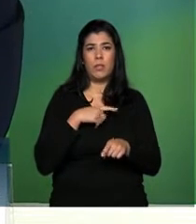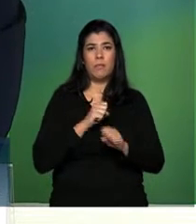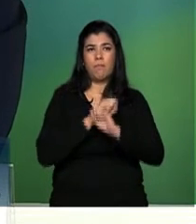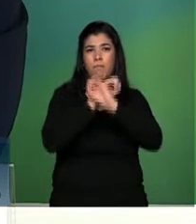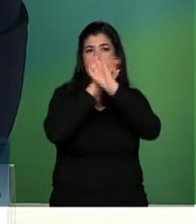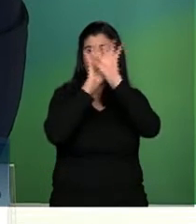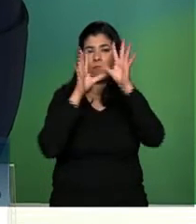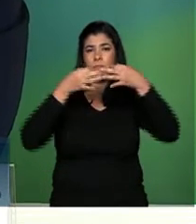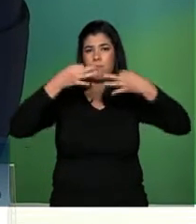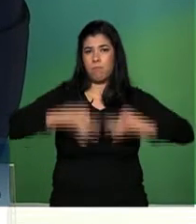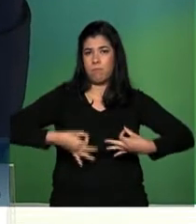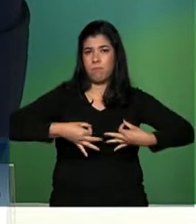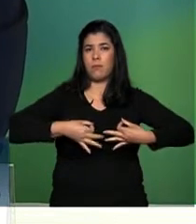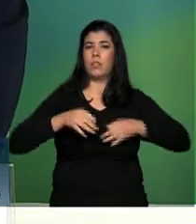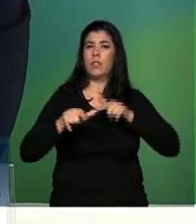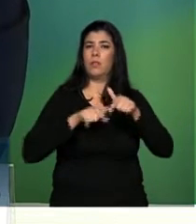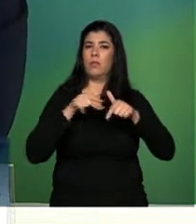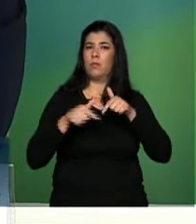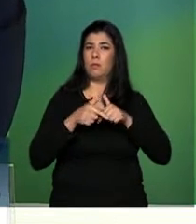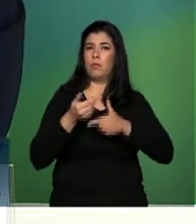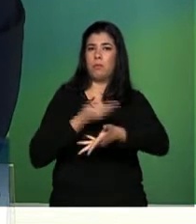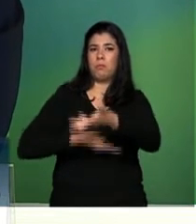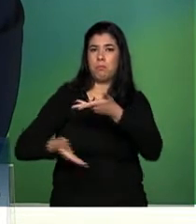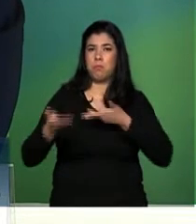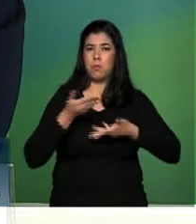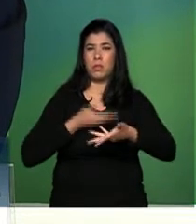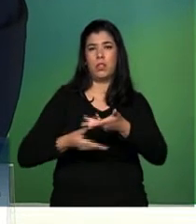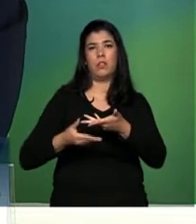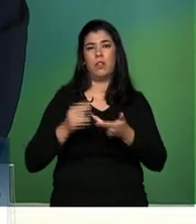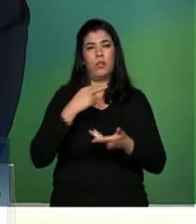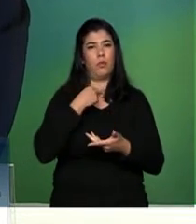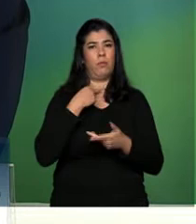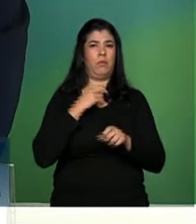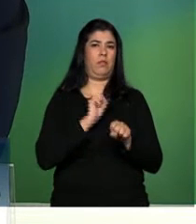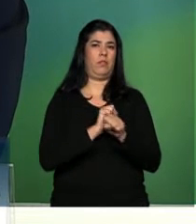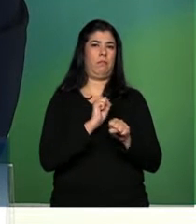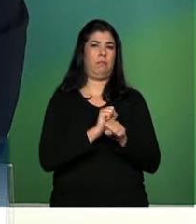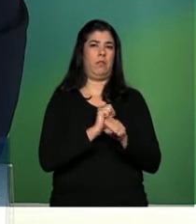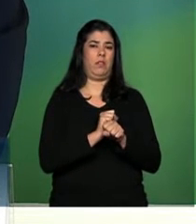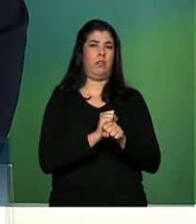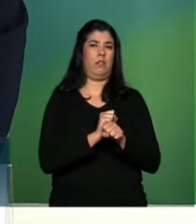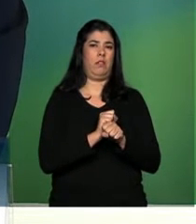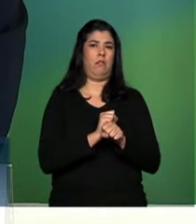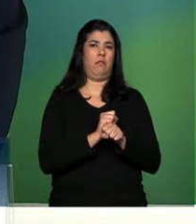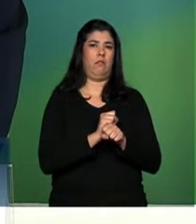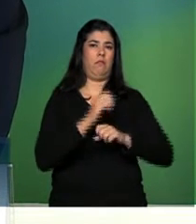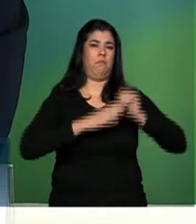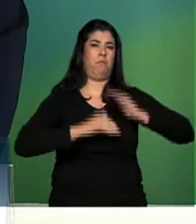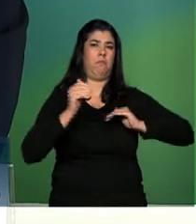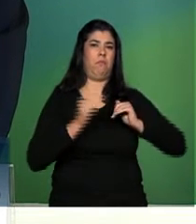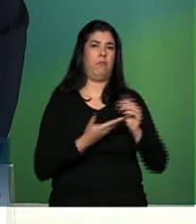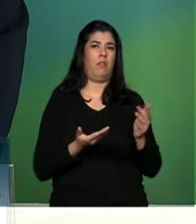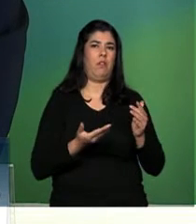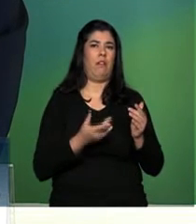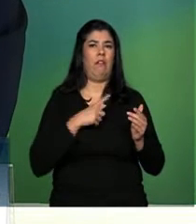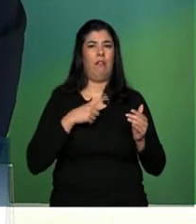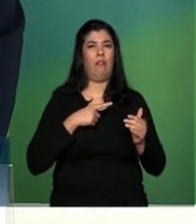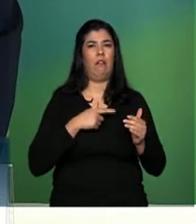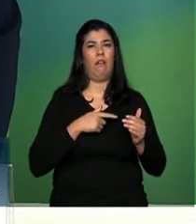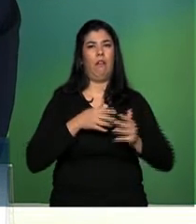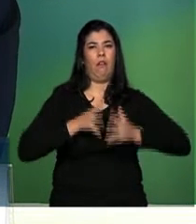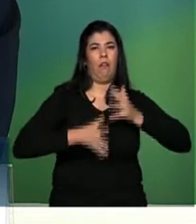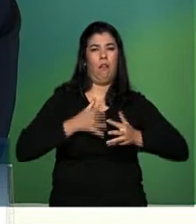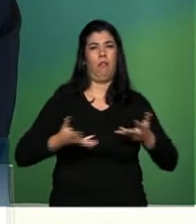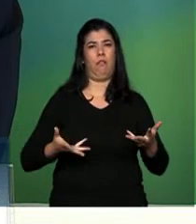suas operações, elas não podem ficar submetidas a um processo que, de resto, significa mais